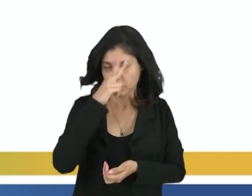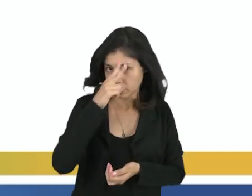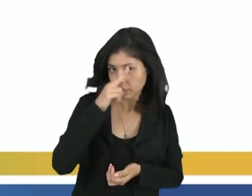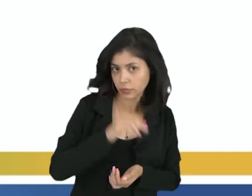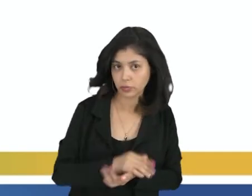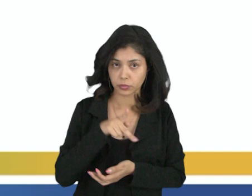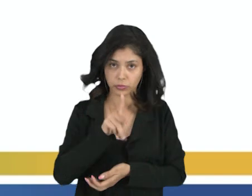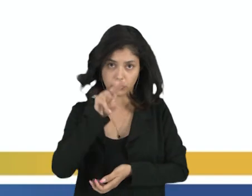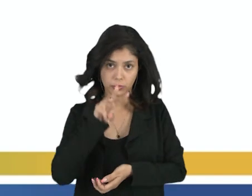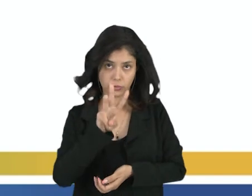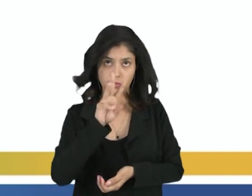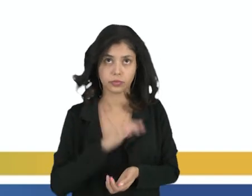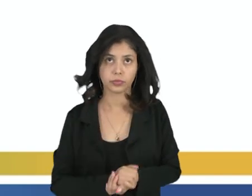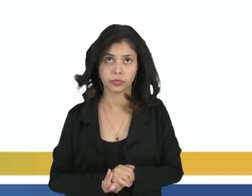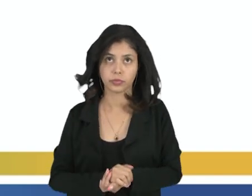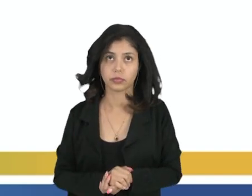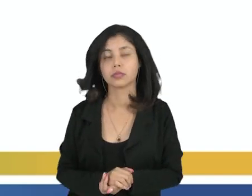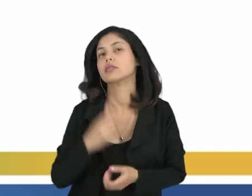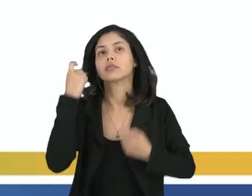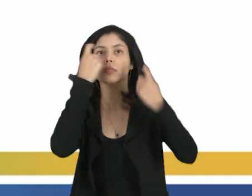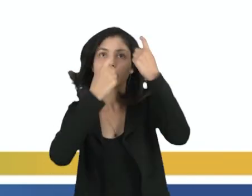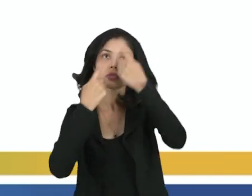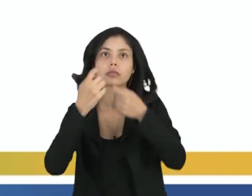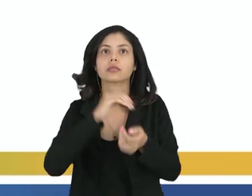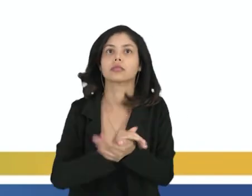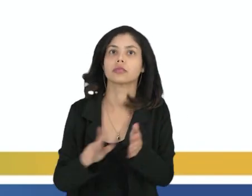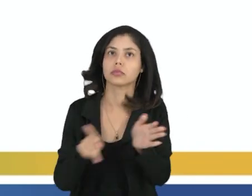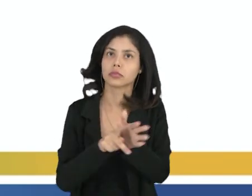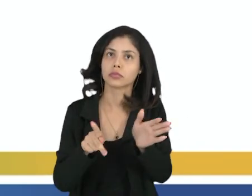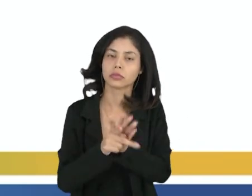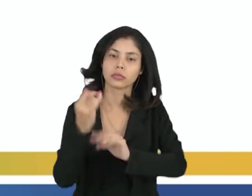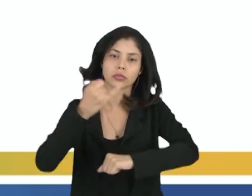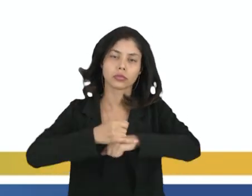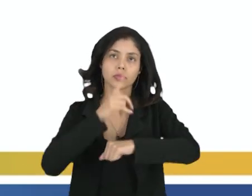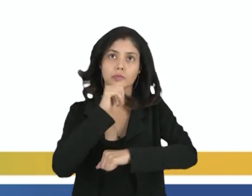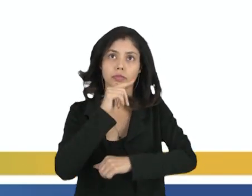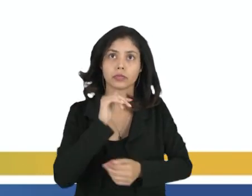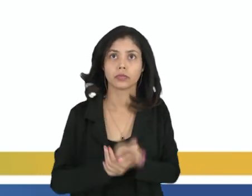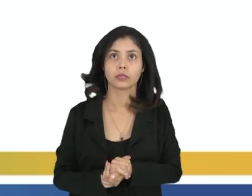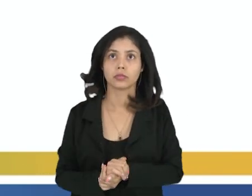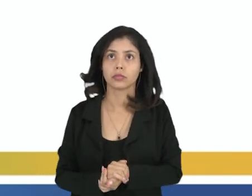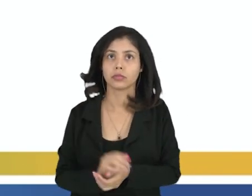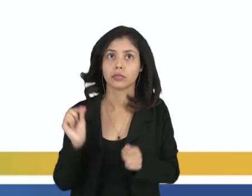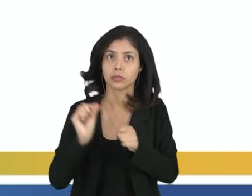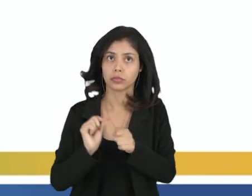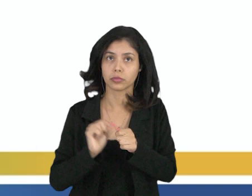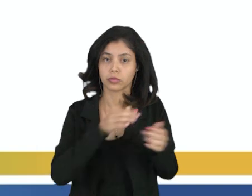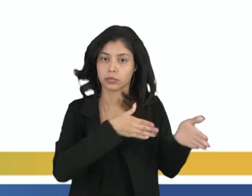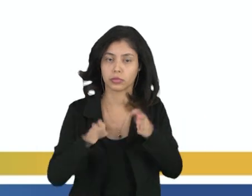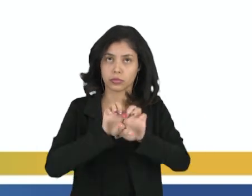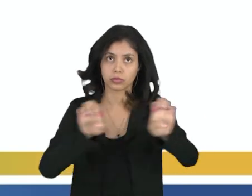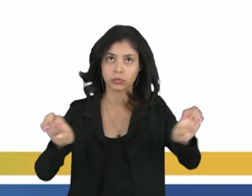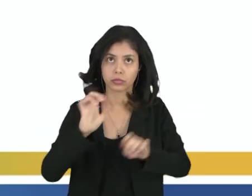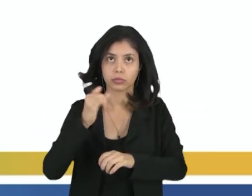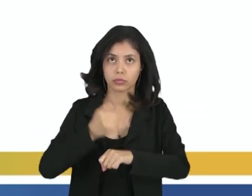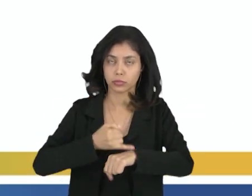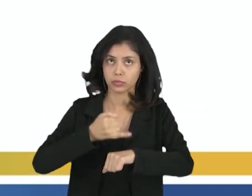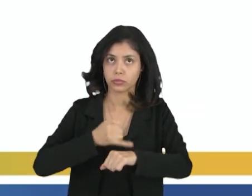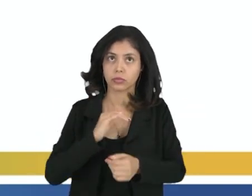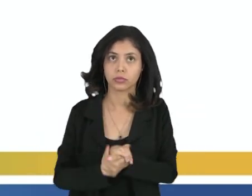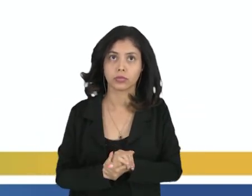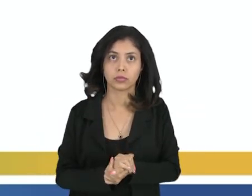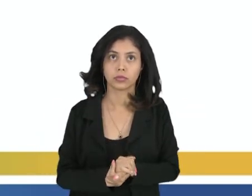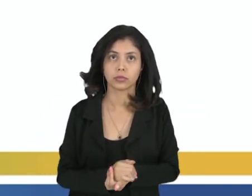do Kw. Então, a gente sabe que a expressão da constante de ionização da água é constituída a partir da equação de